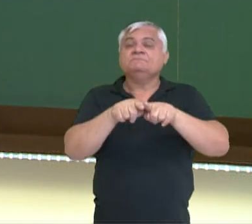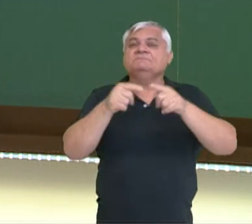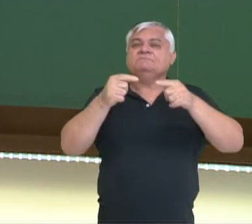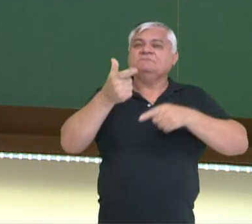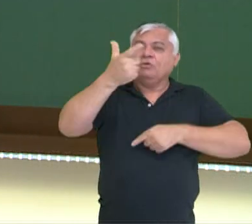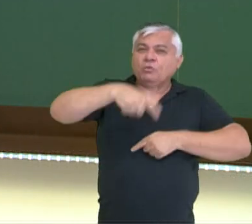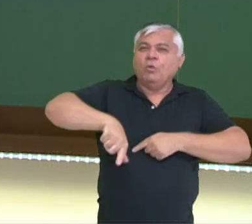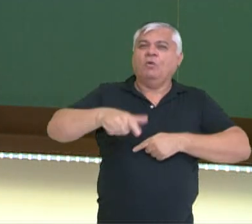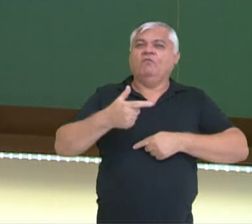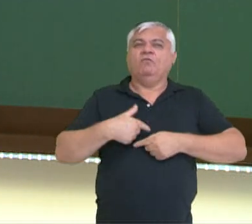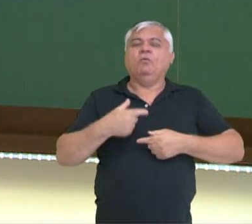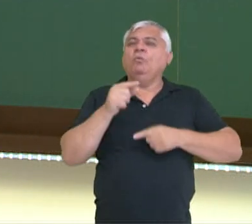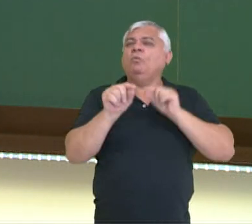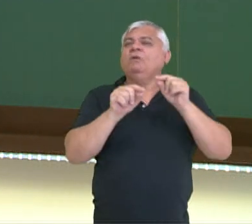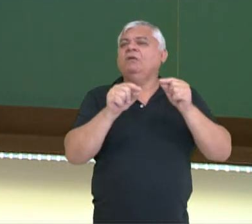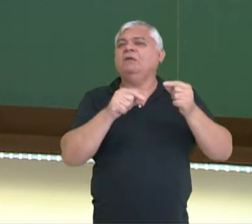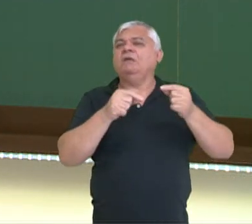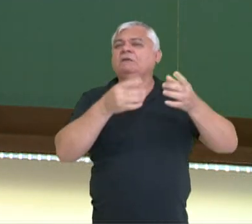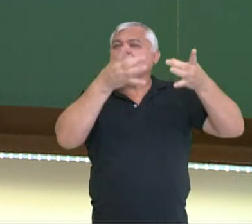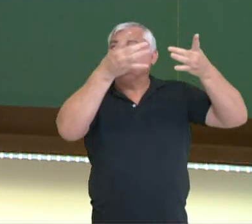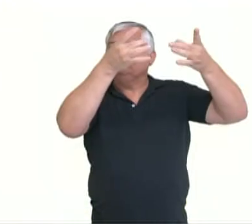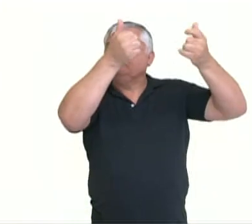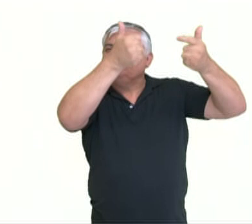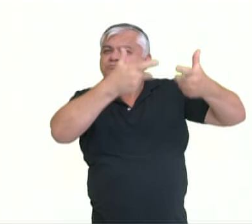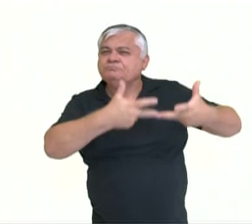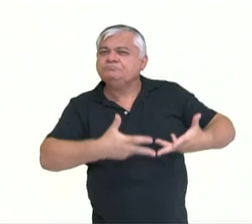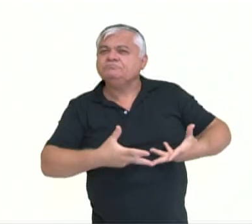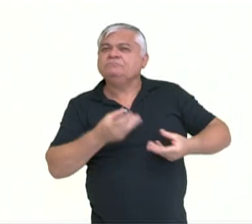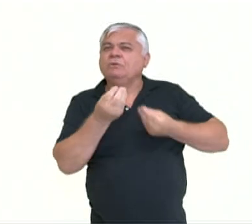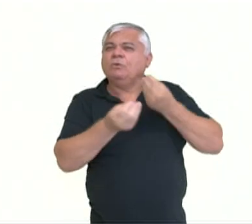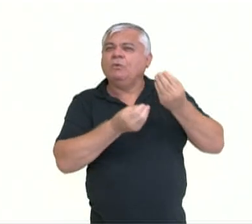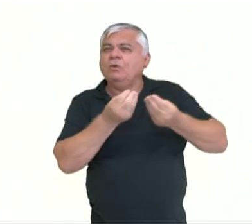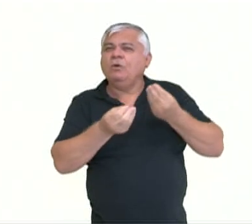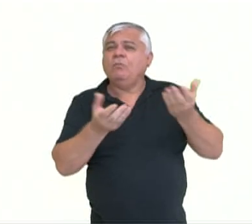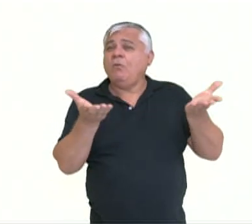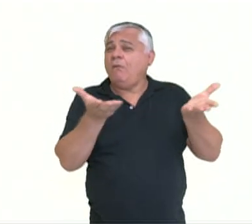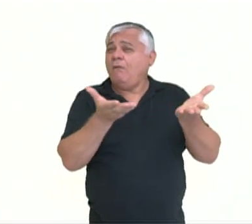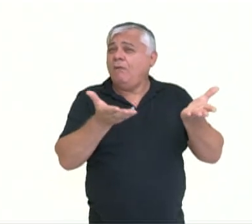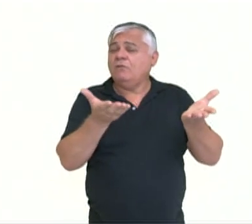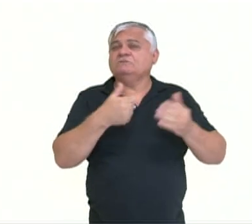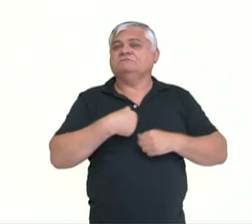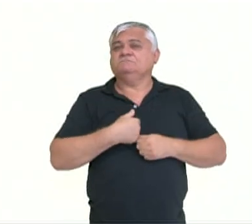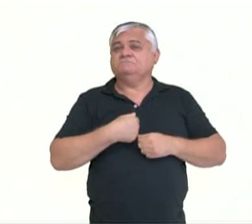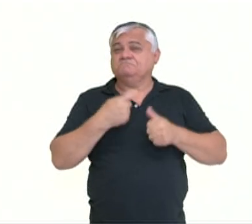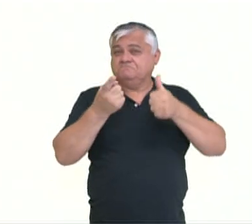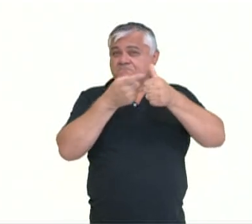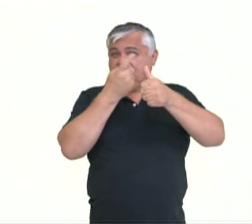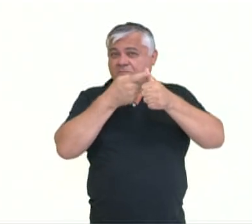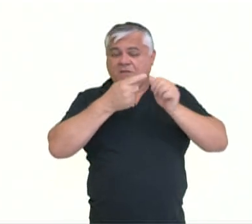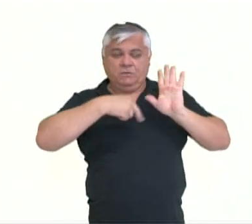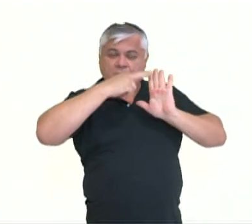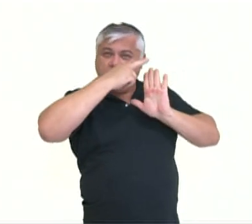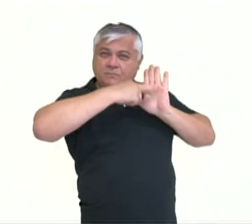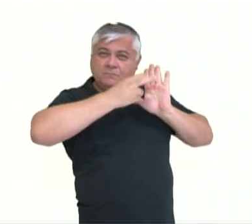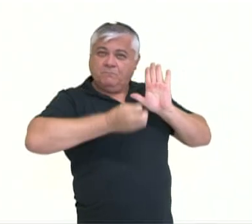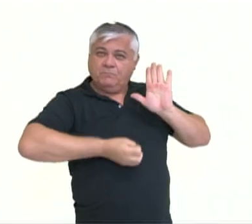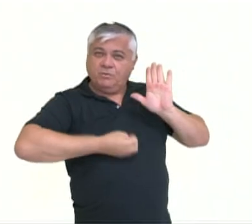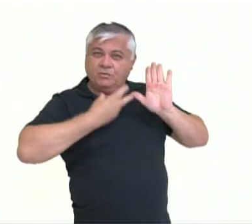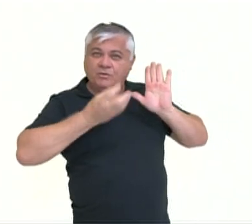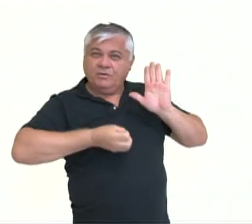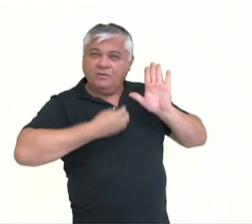que hemos estudado em la classe de hoje. O que hemos estudado hoje, então? Lemos um poema e hicimos